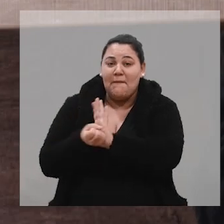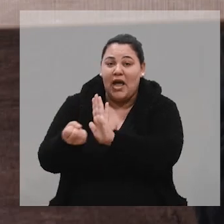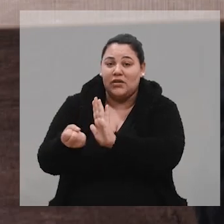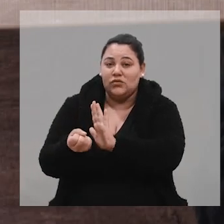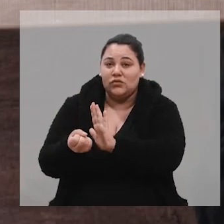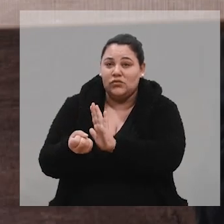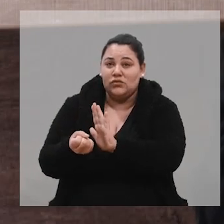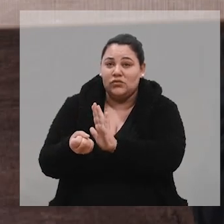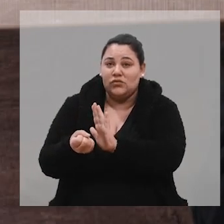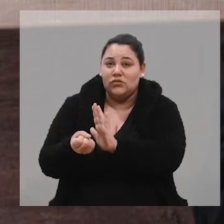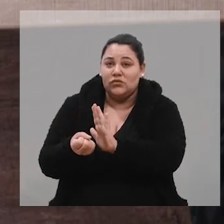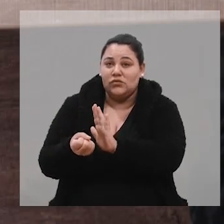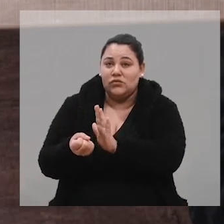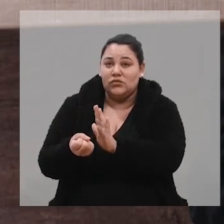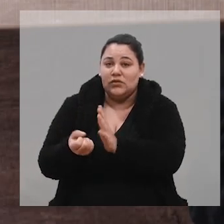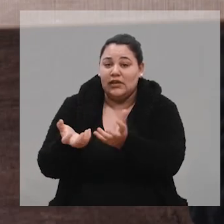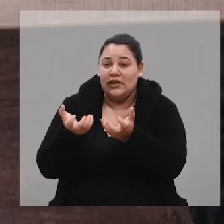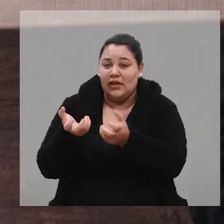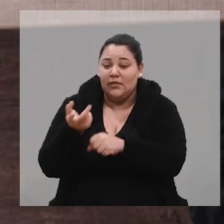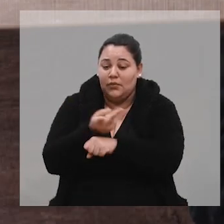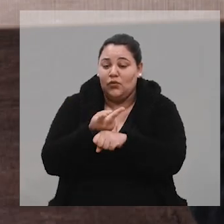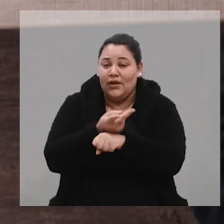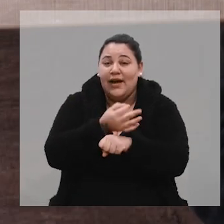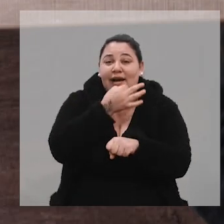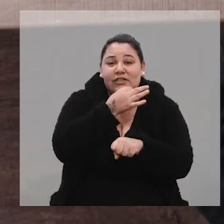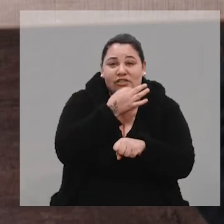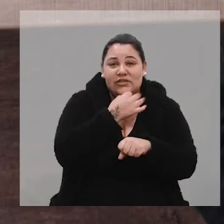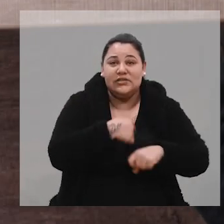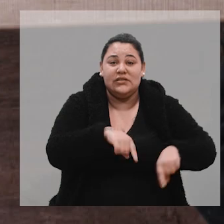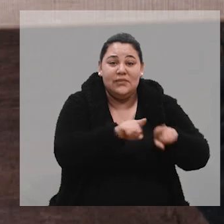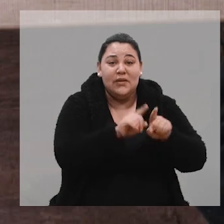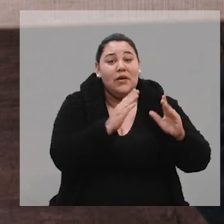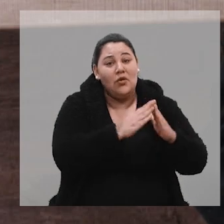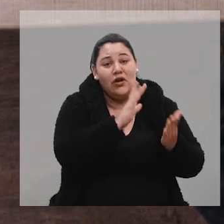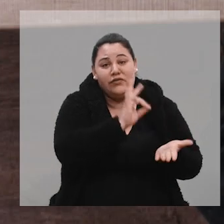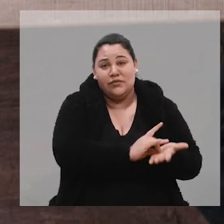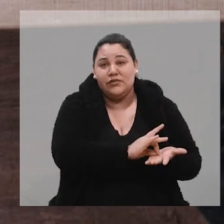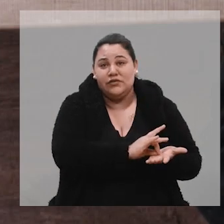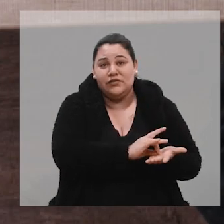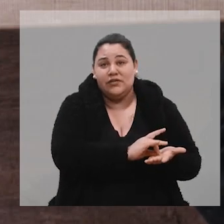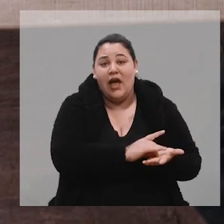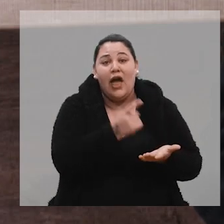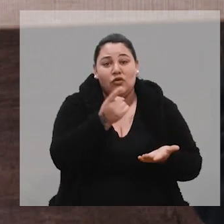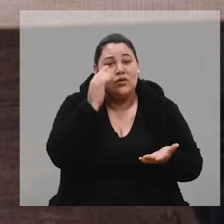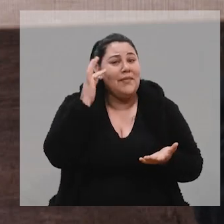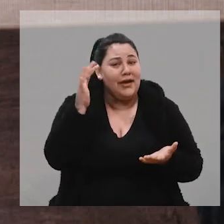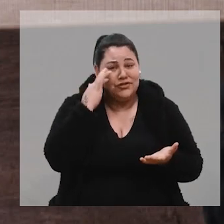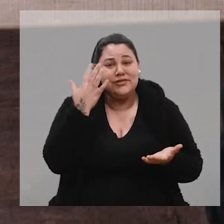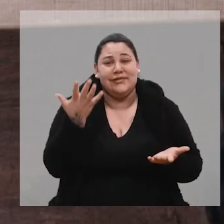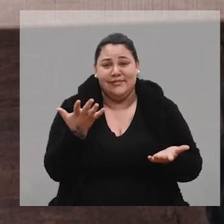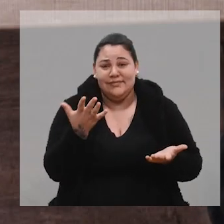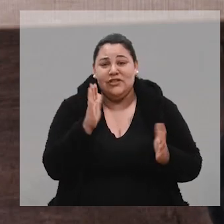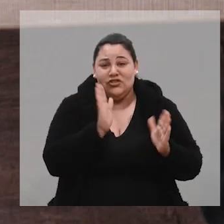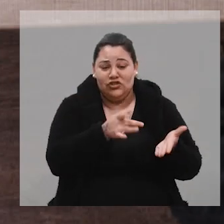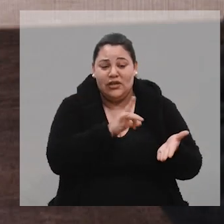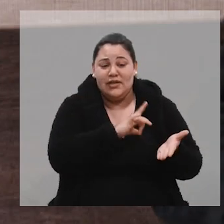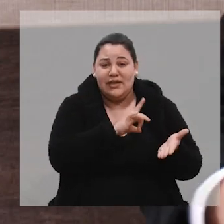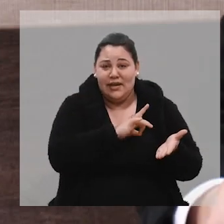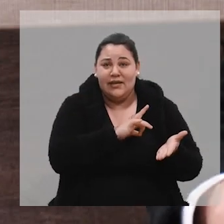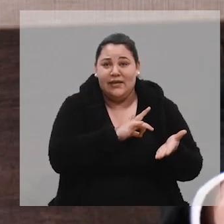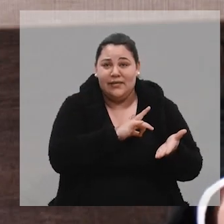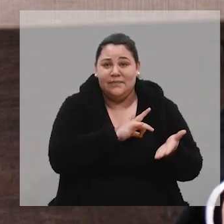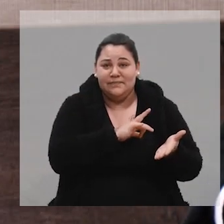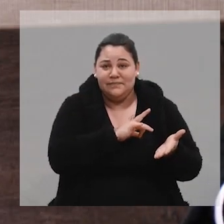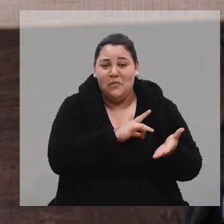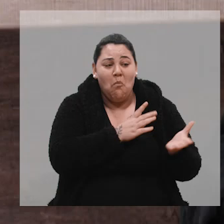foram afetadas começa a querer, de fato, procurar Caxias para a sua residência. Aí você imagina, já temos